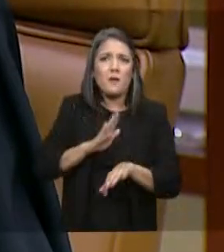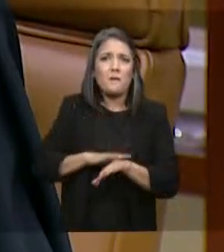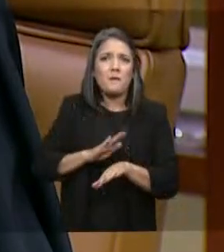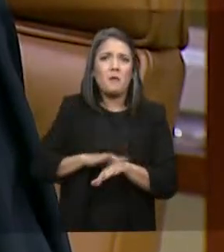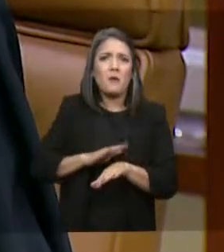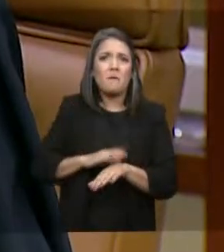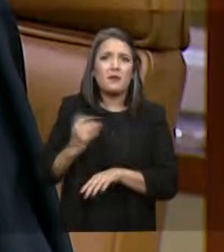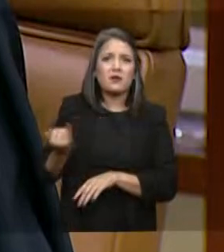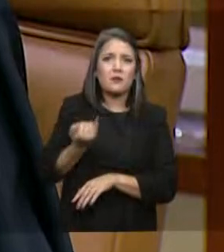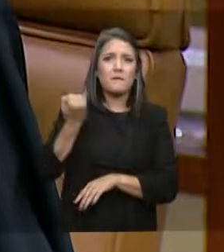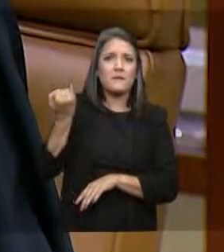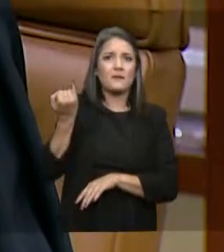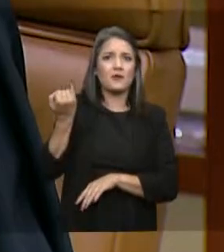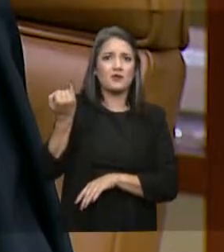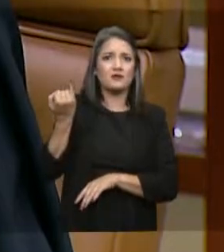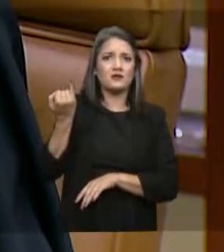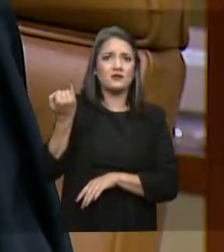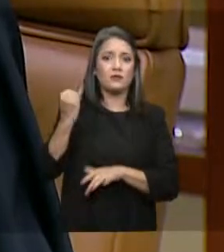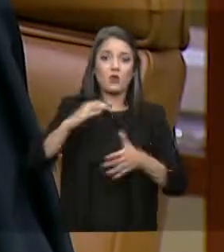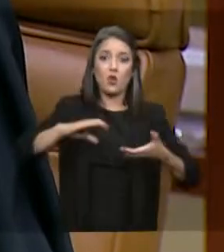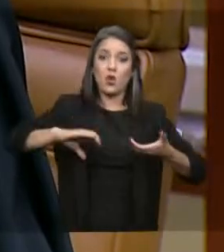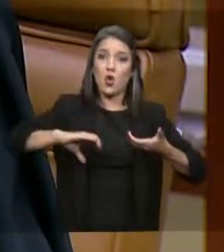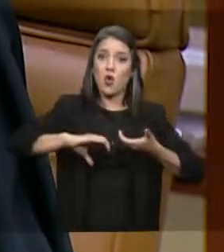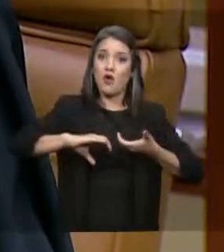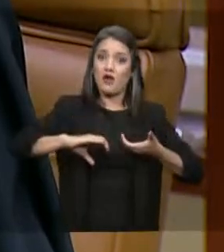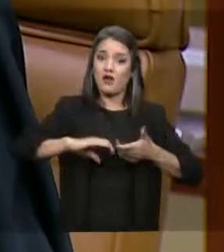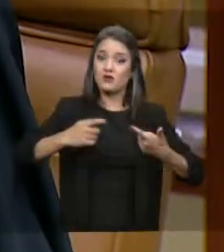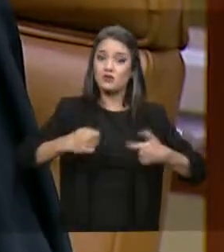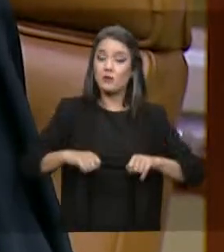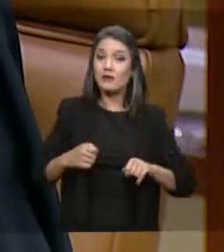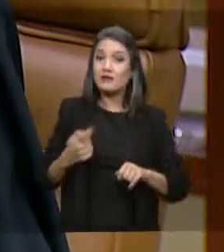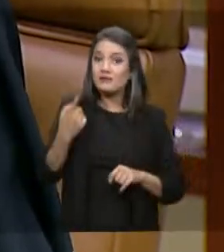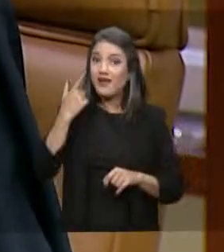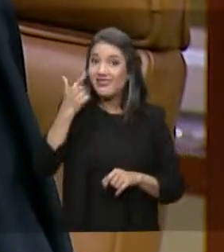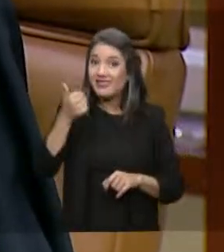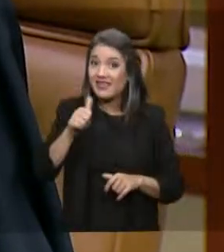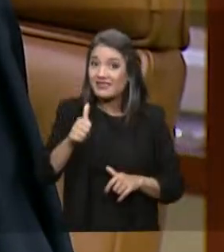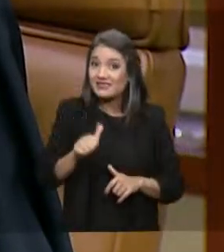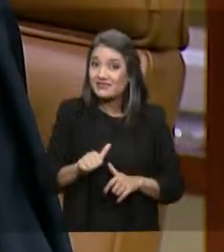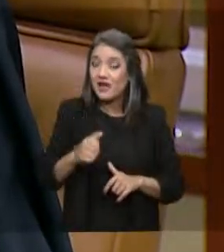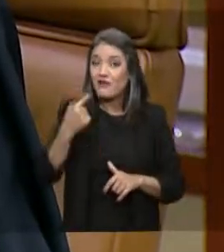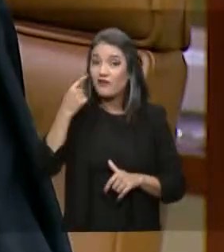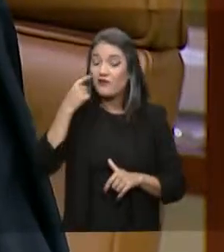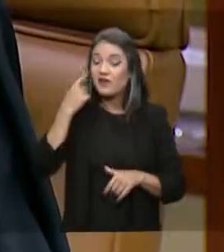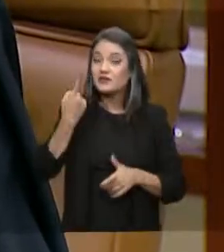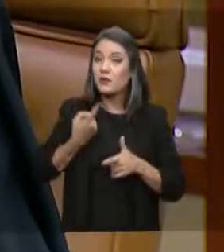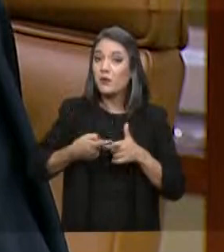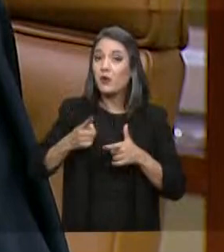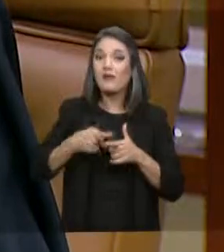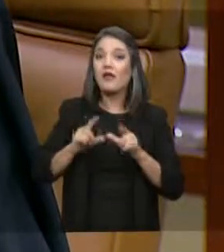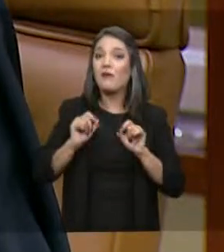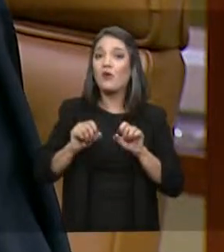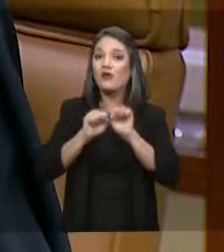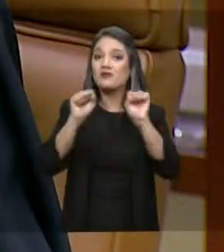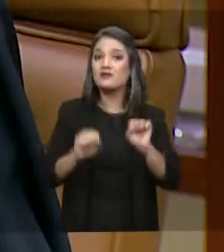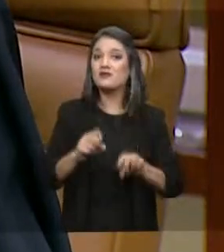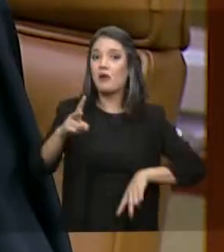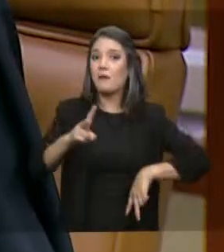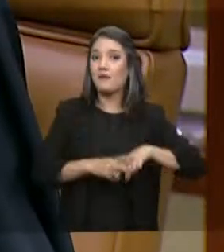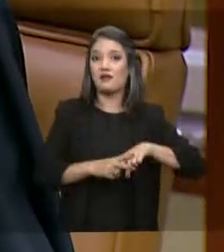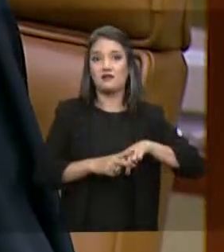para que o Congresso Nacional análise um dos grandes problemas no Brasil que é o sistema penitenciário